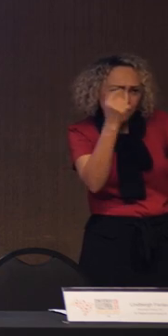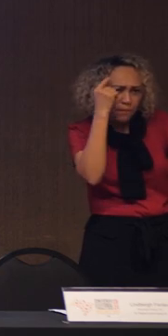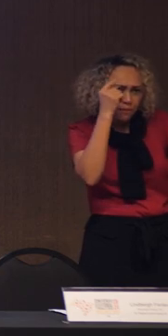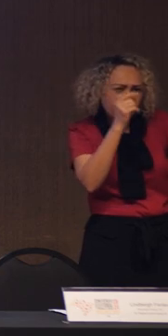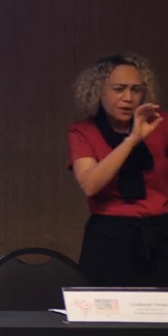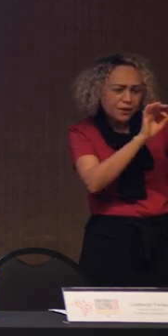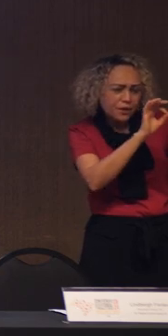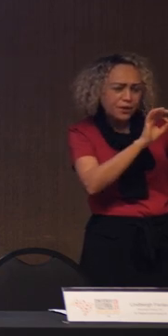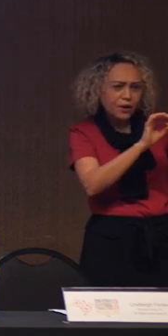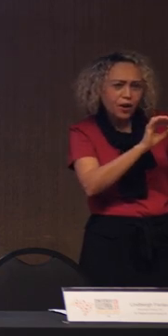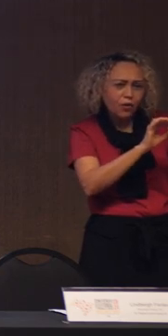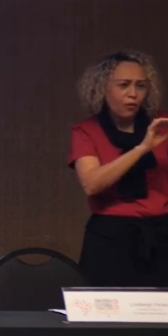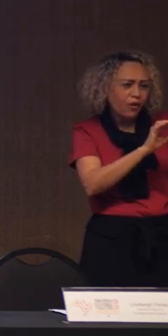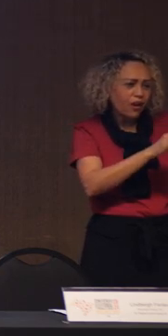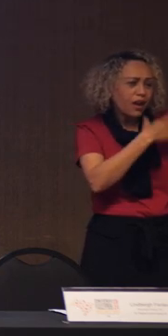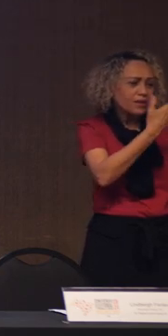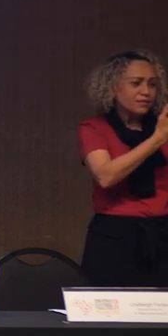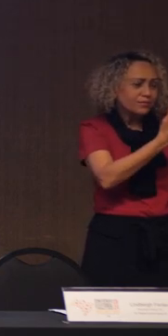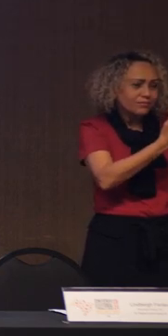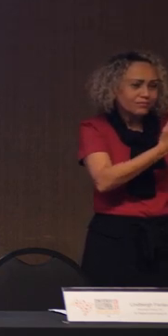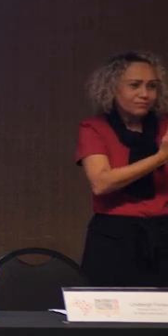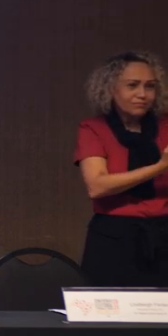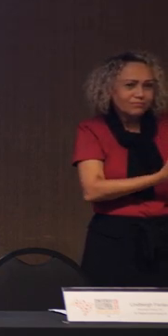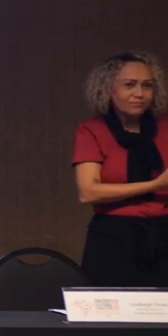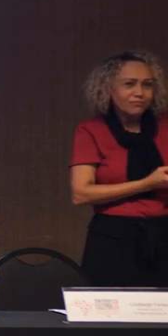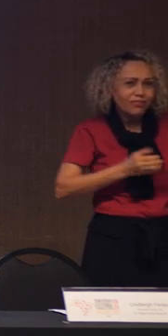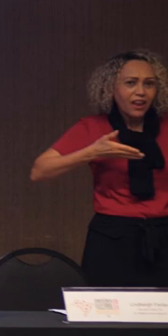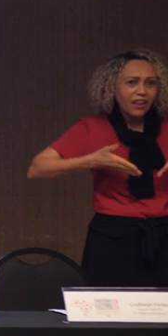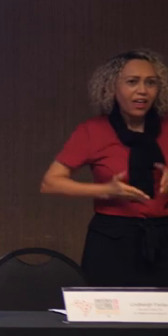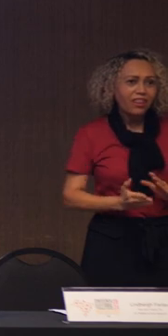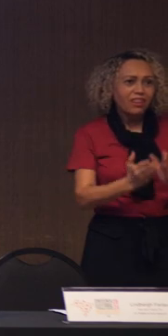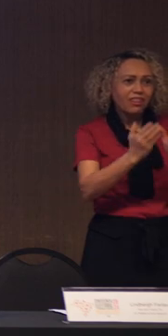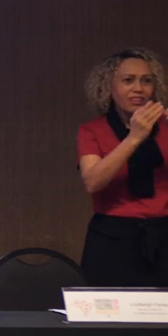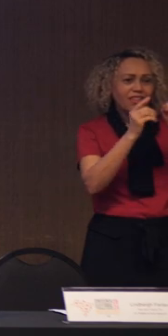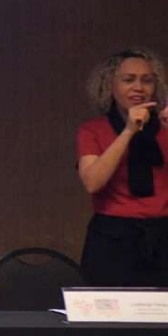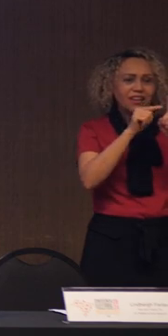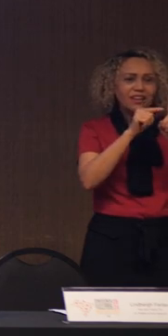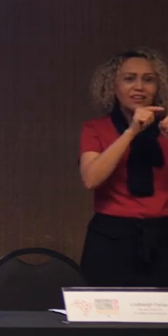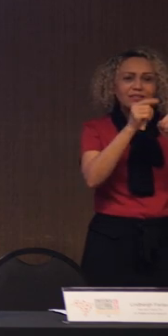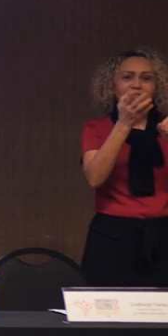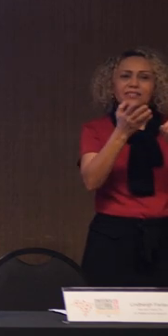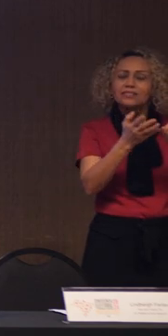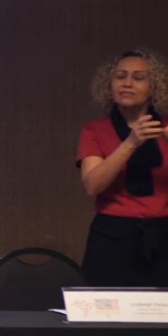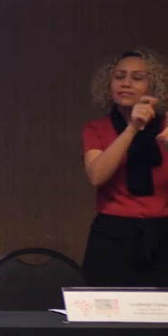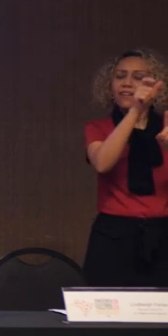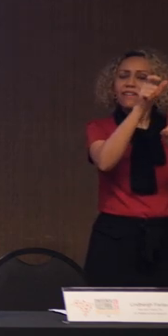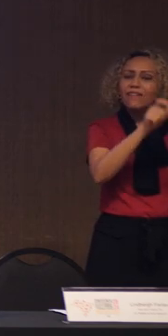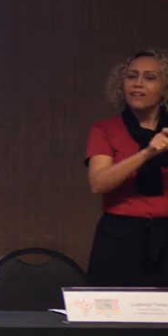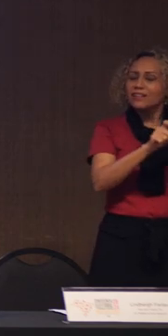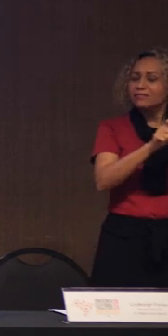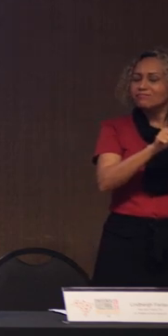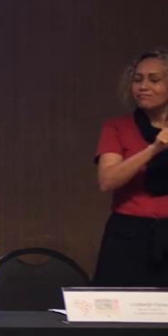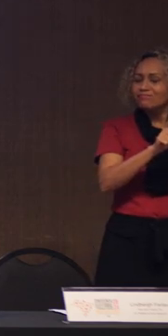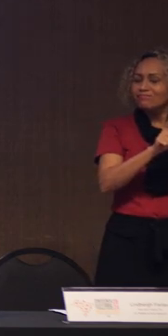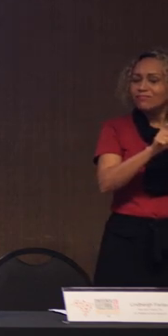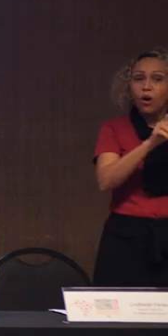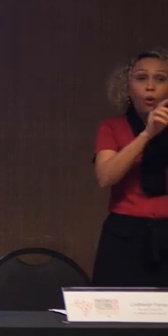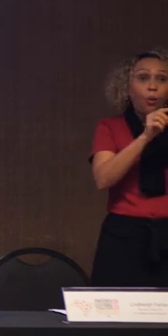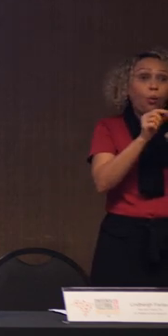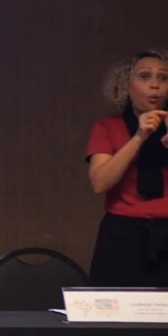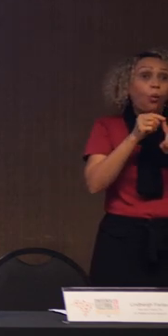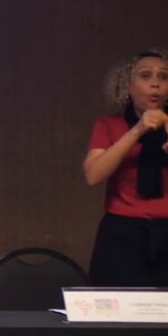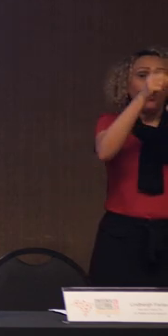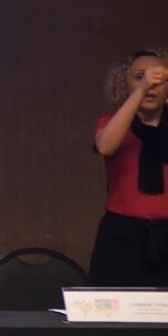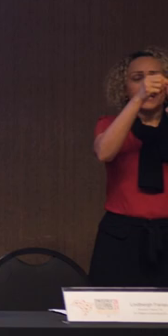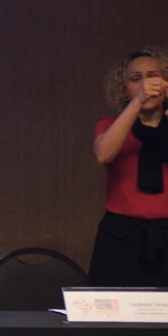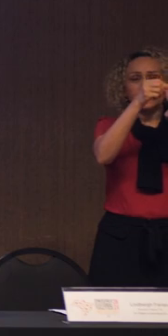figura das poucas na história da humanidade. Você vai ter Gandhi, você vai ter Mandela, você vai ter Lula, pouca gente do tamanho